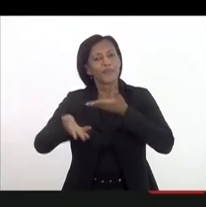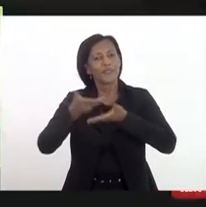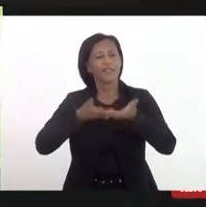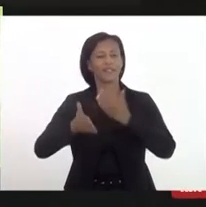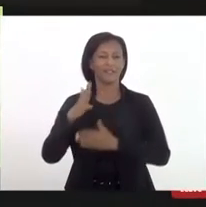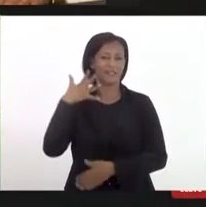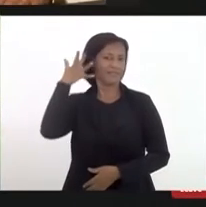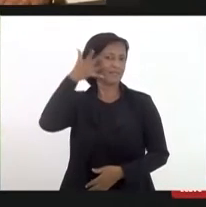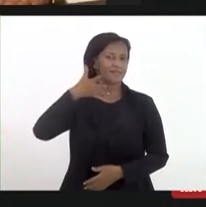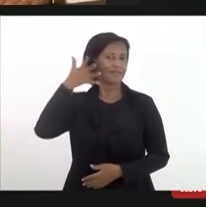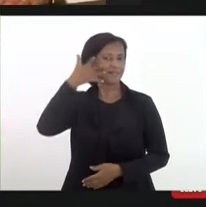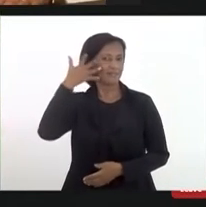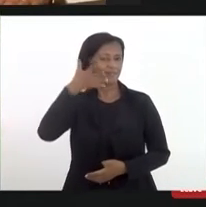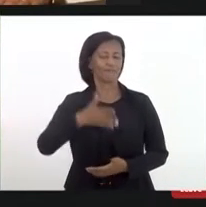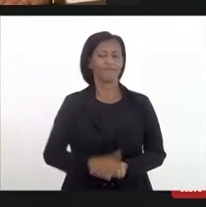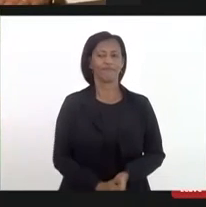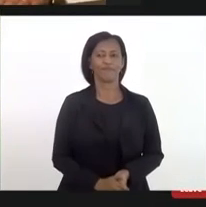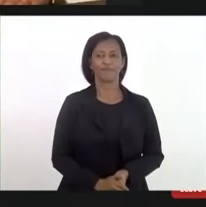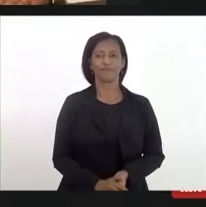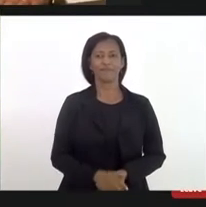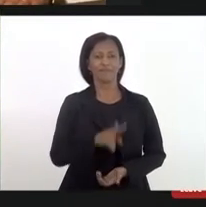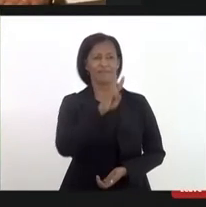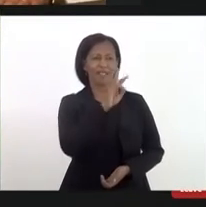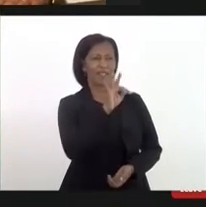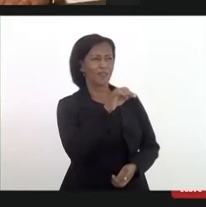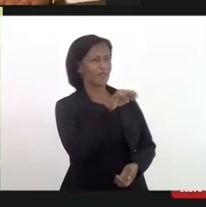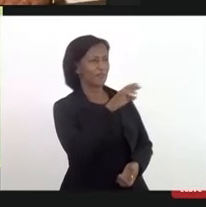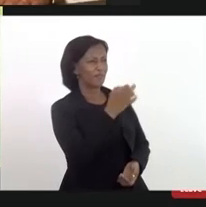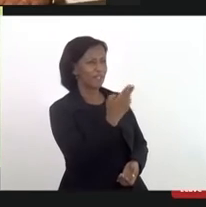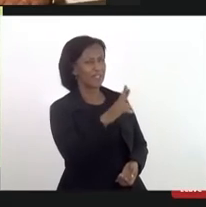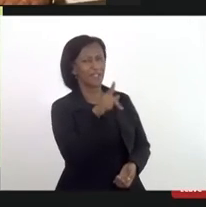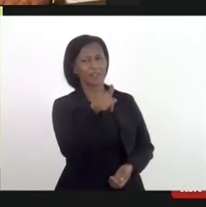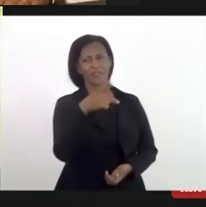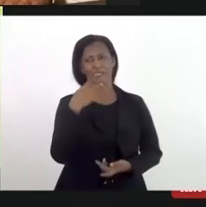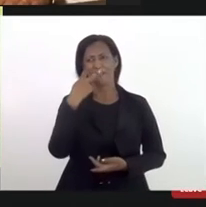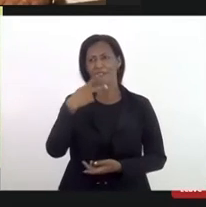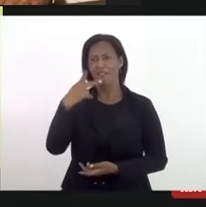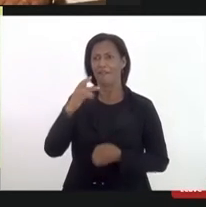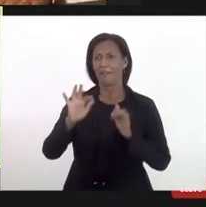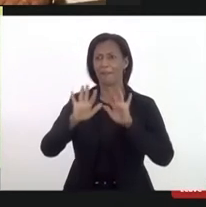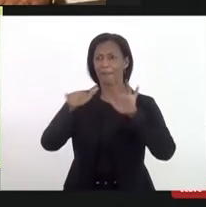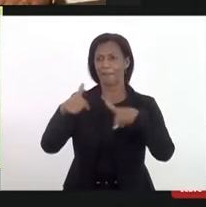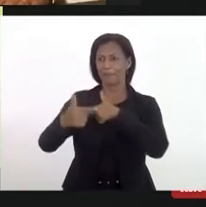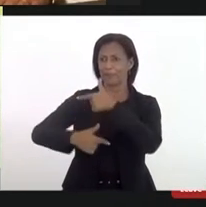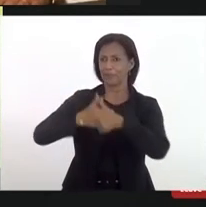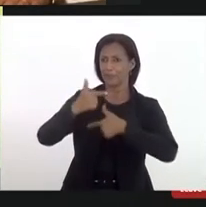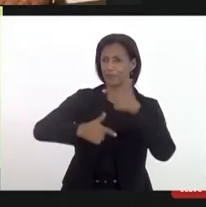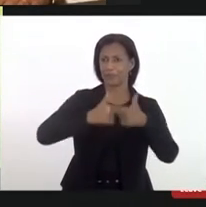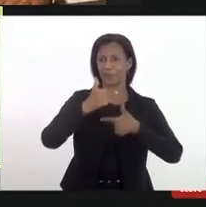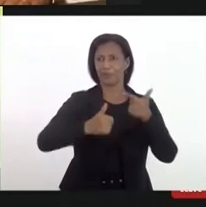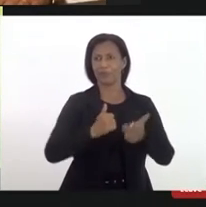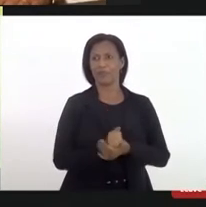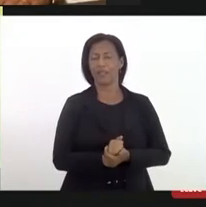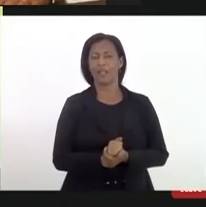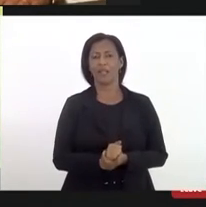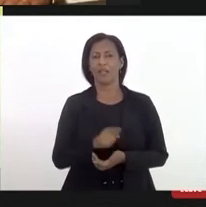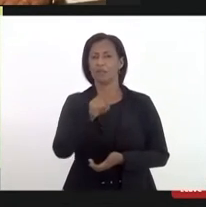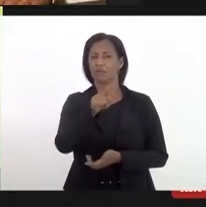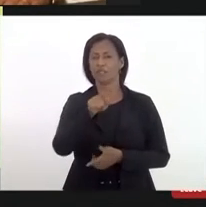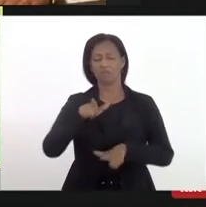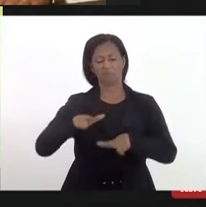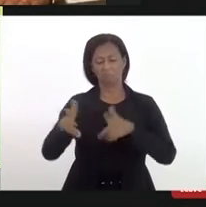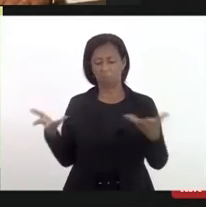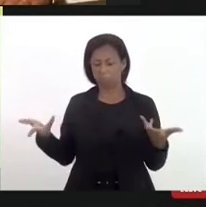fórum, né? E, Victor, você mencionou muito bem aí, eu achei o trabalho que você e o Francisco fizeram